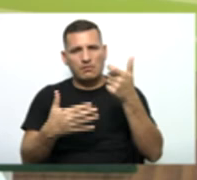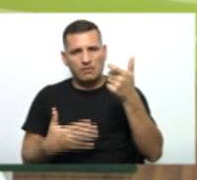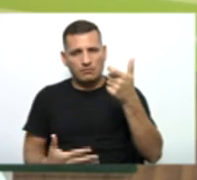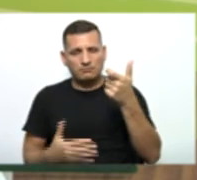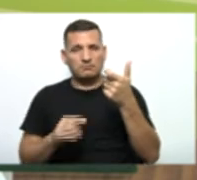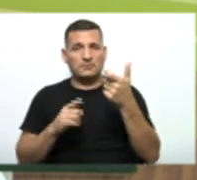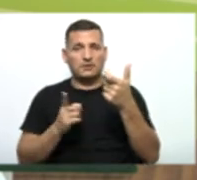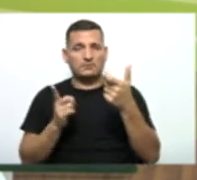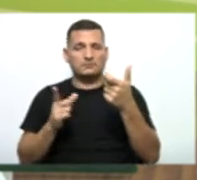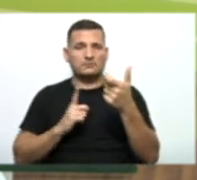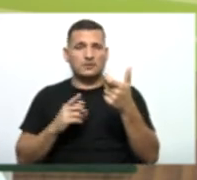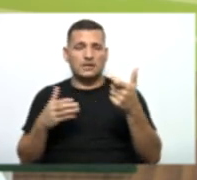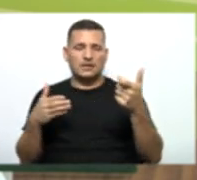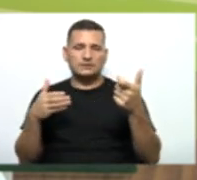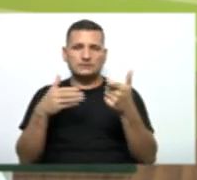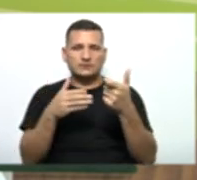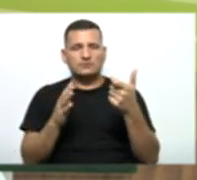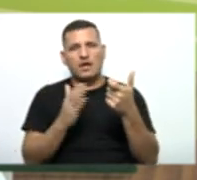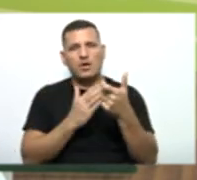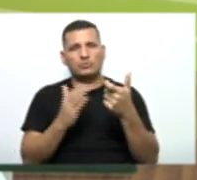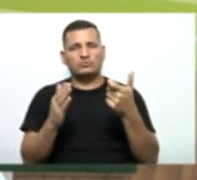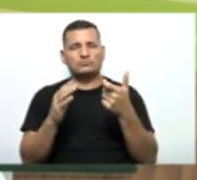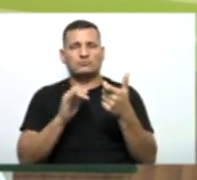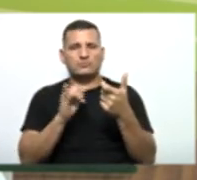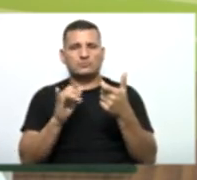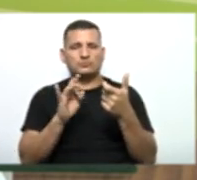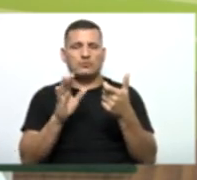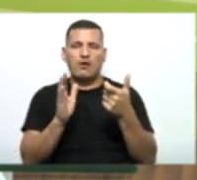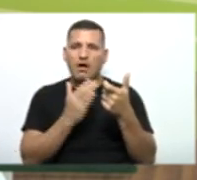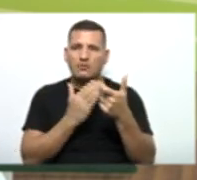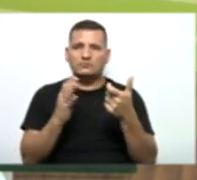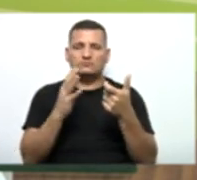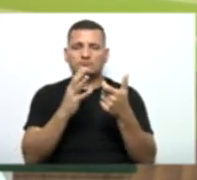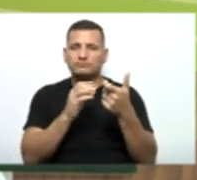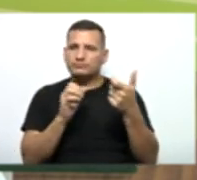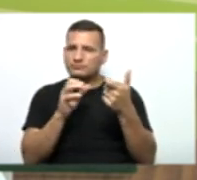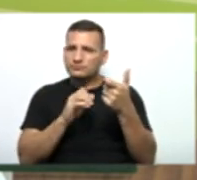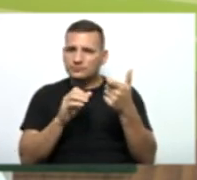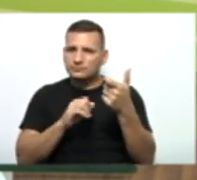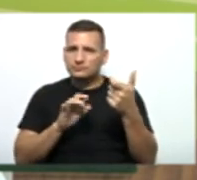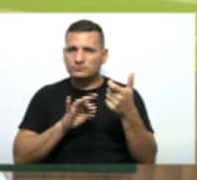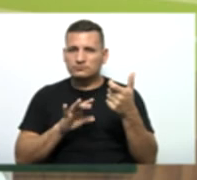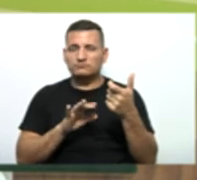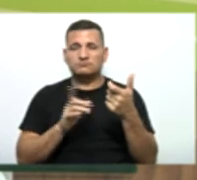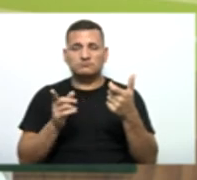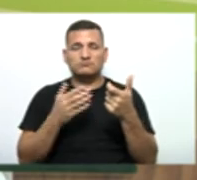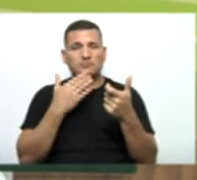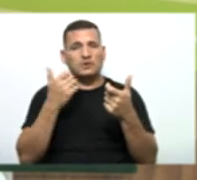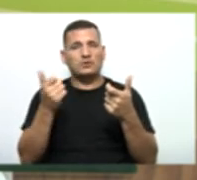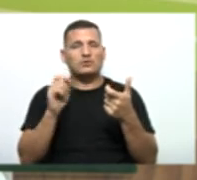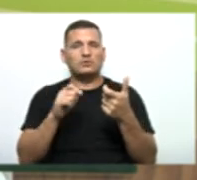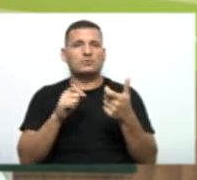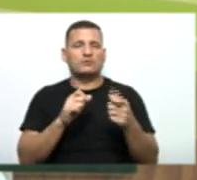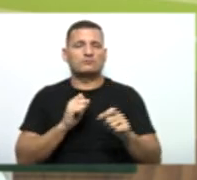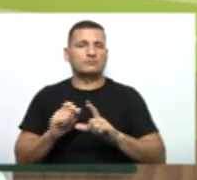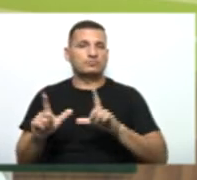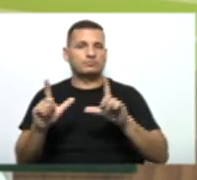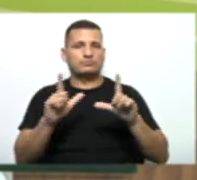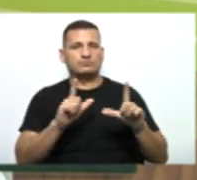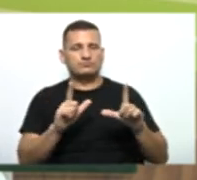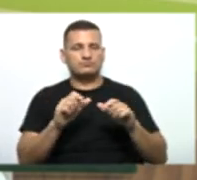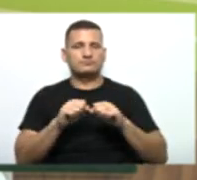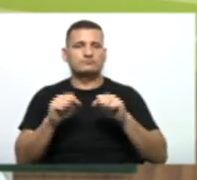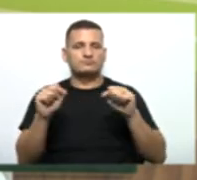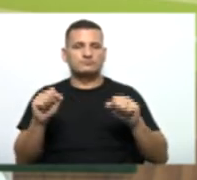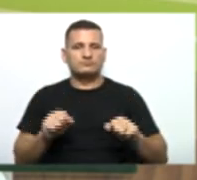ele tem acesso apenas a alguns, então ele vai baixar só alguns. Isso já influencia na performance também. E a questão